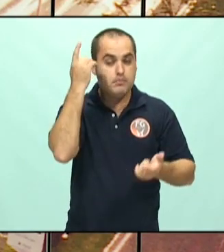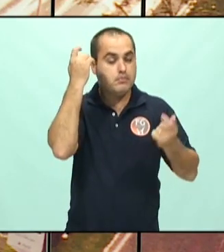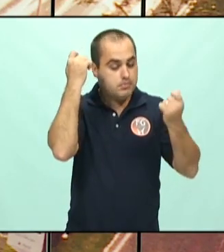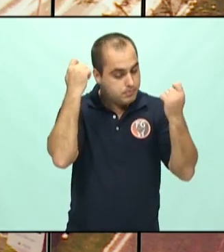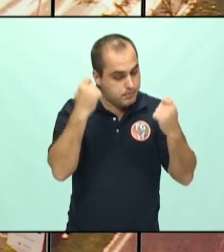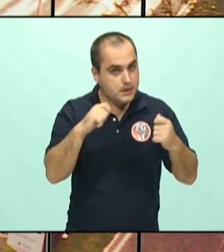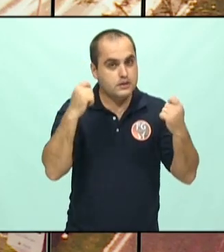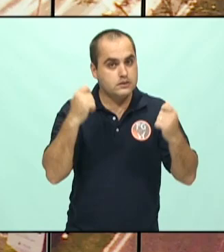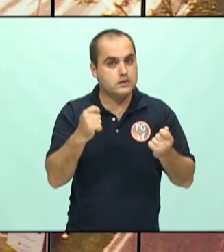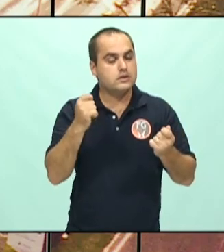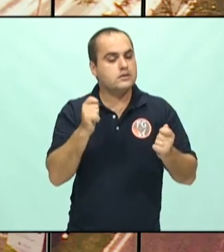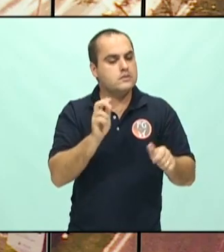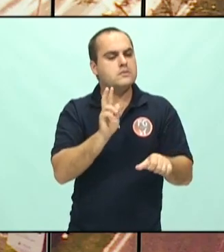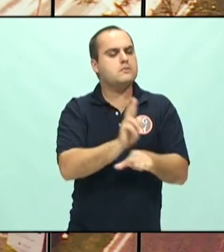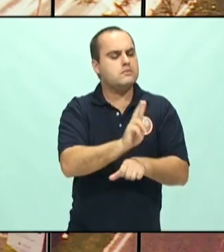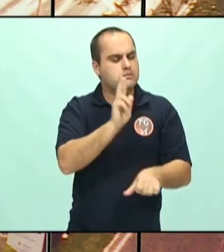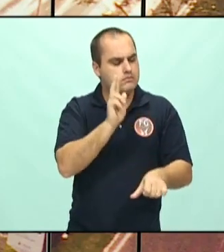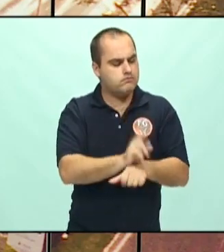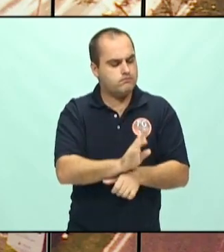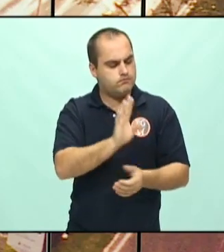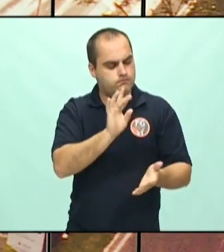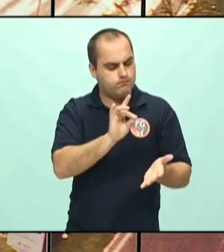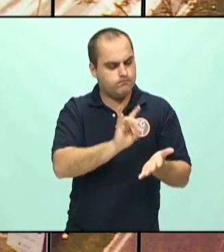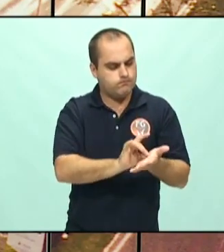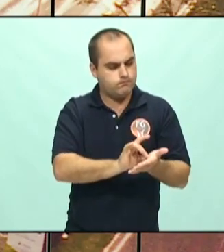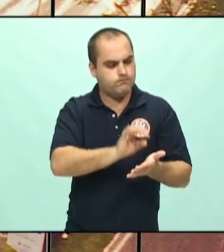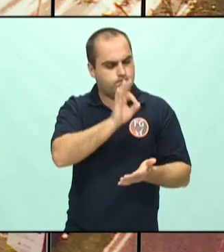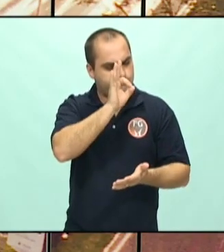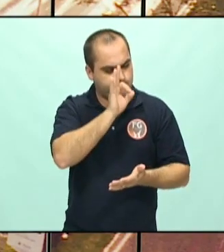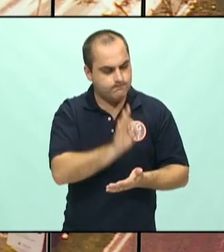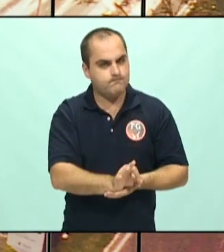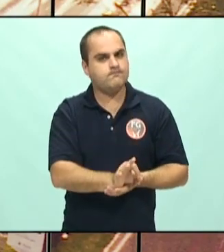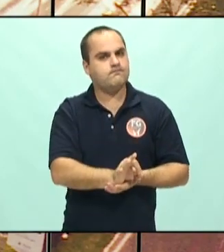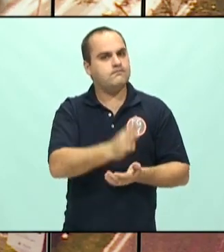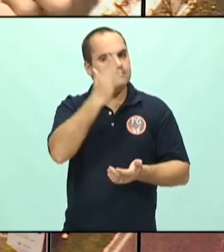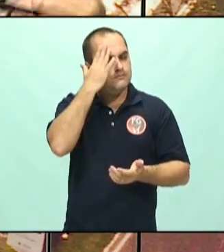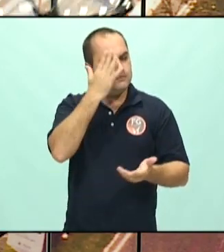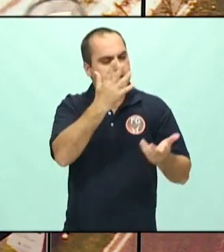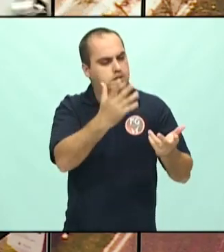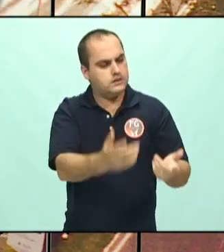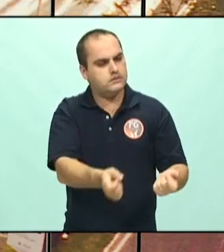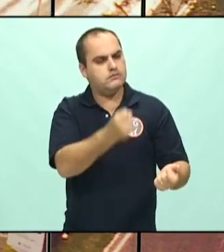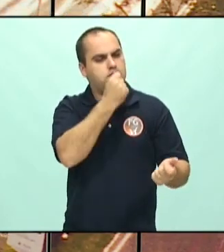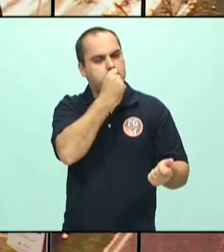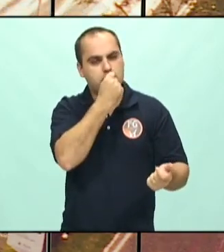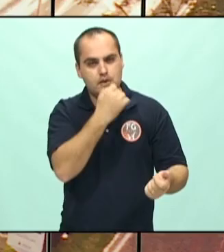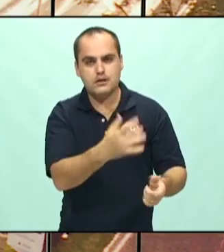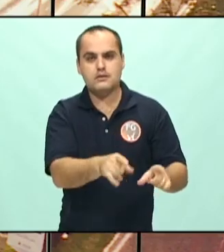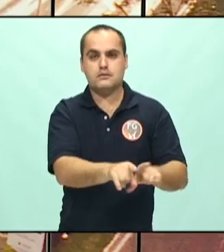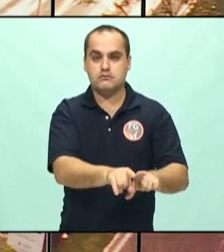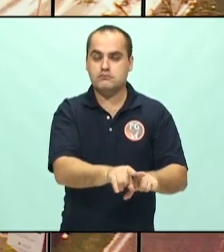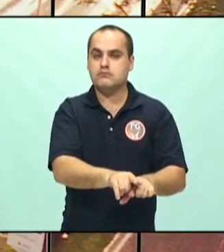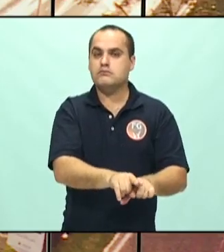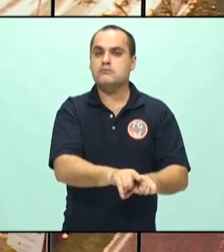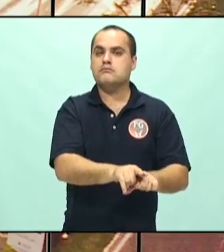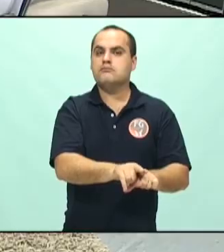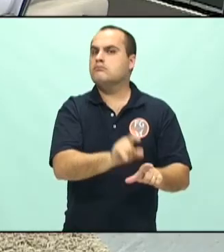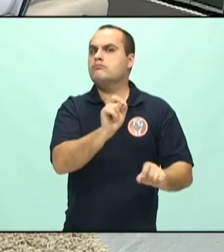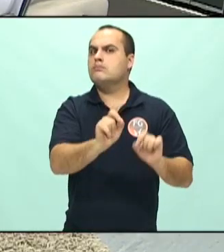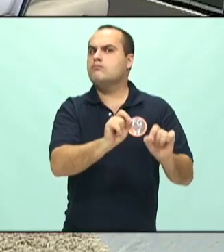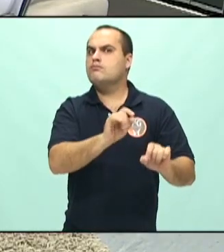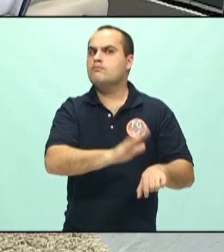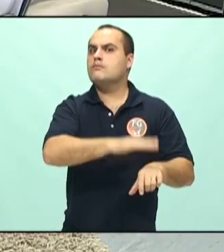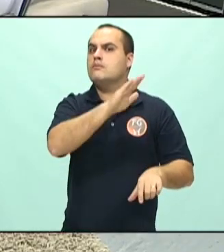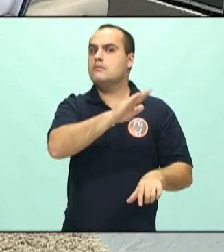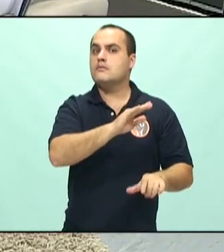muito bem tratar versace muito bem acolhidas e que na medida